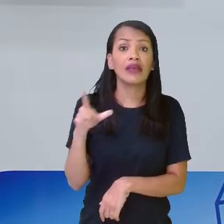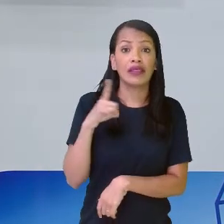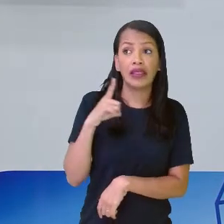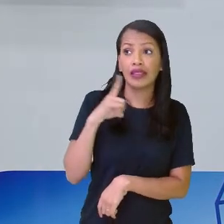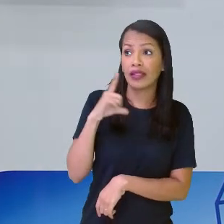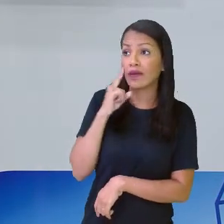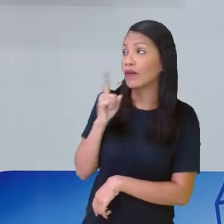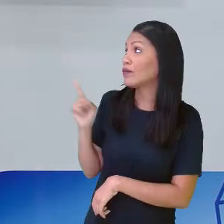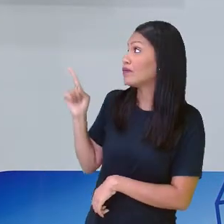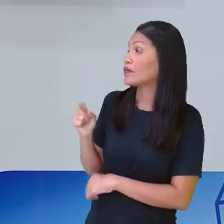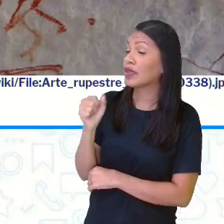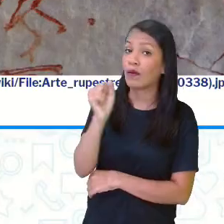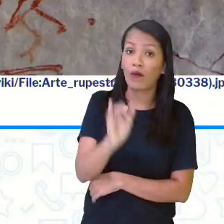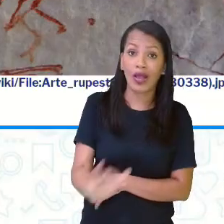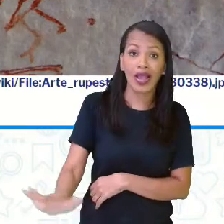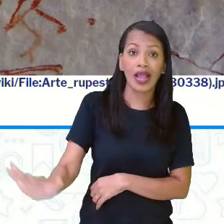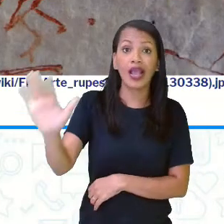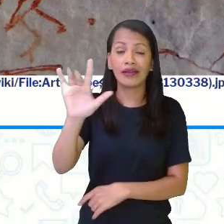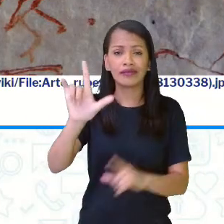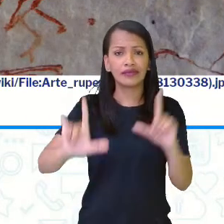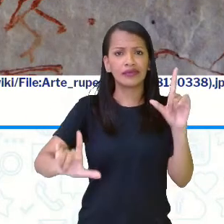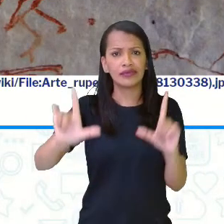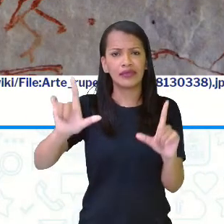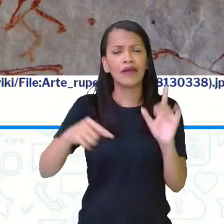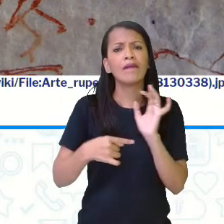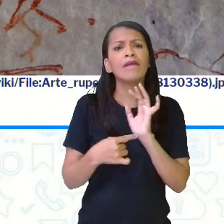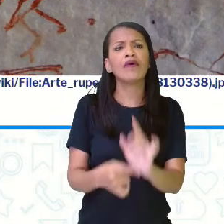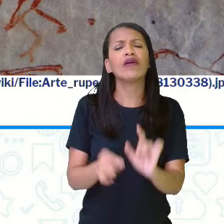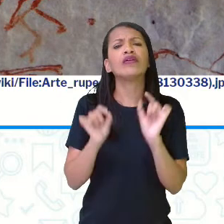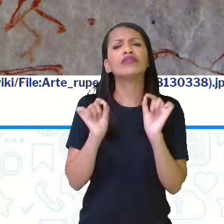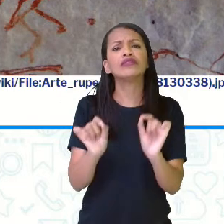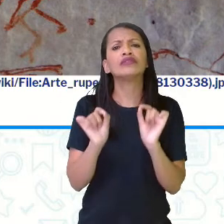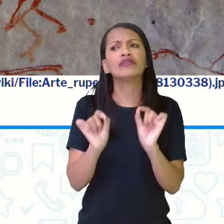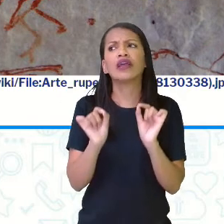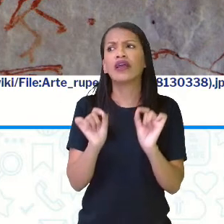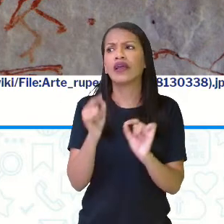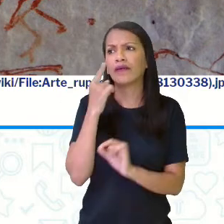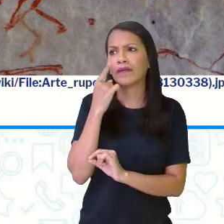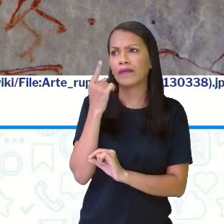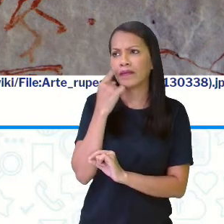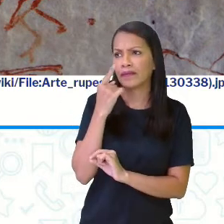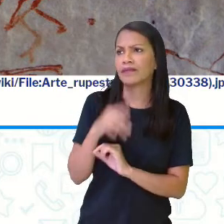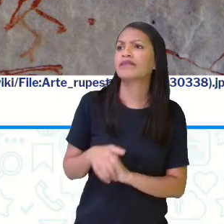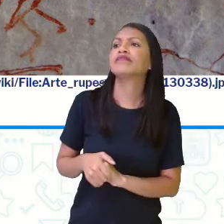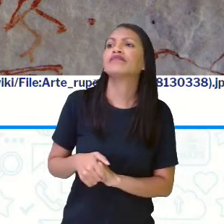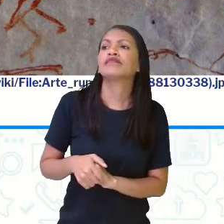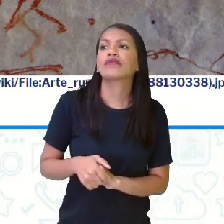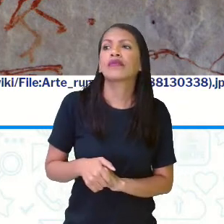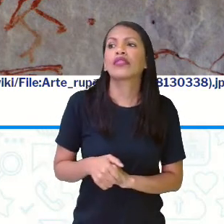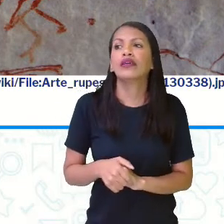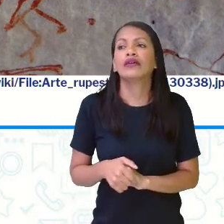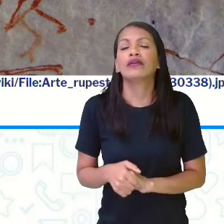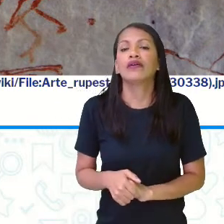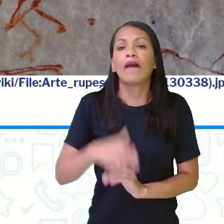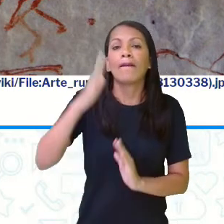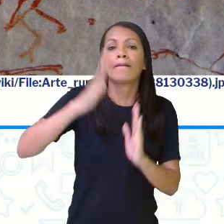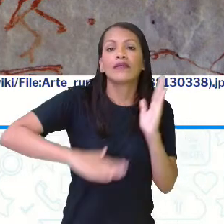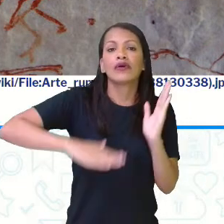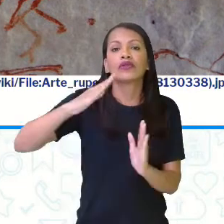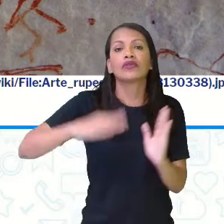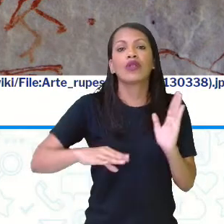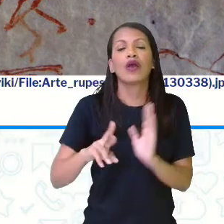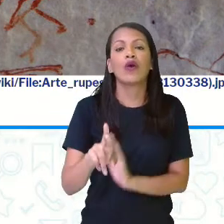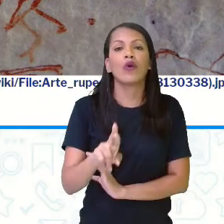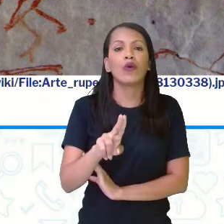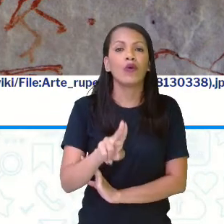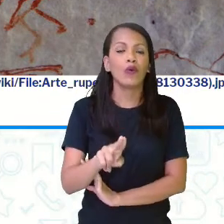essa imagem aqui na tela que vai retratar justamente isso, recorte de um painel de representações rupestres, situado